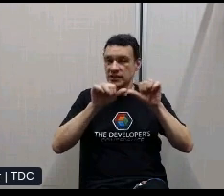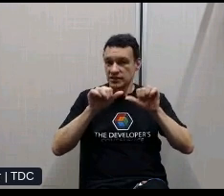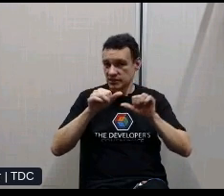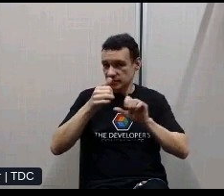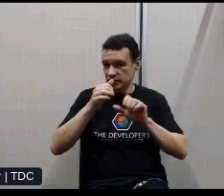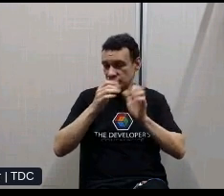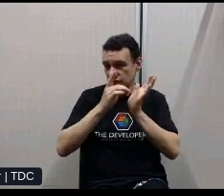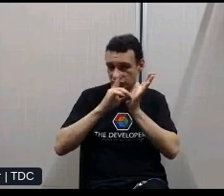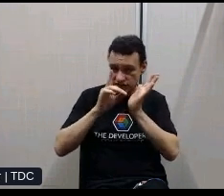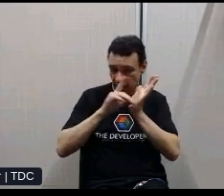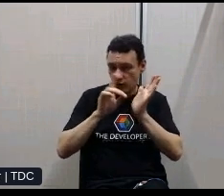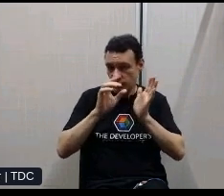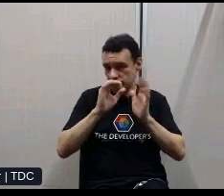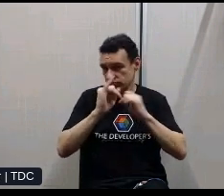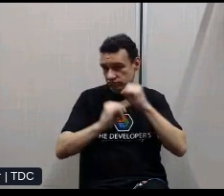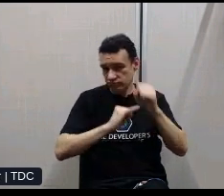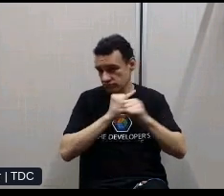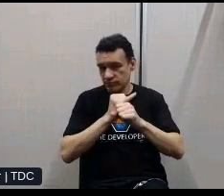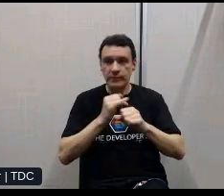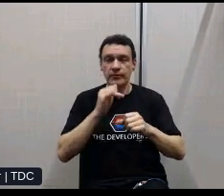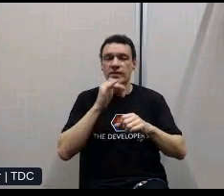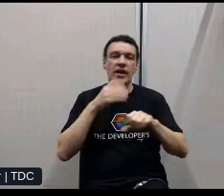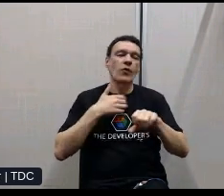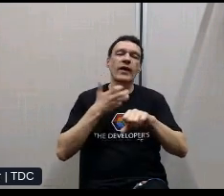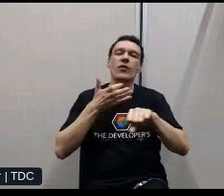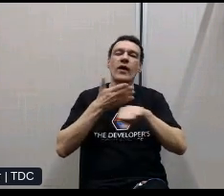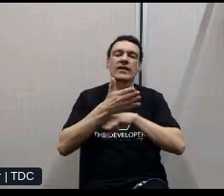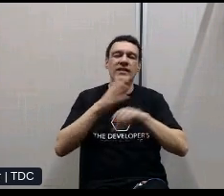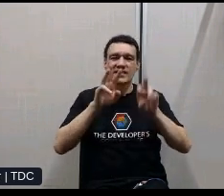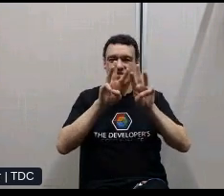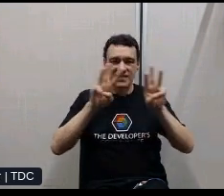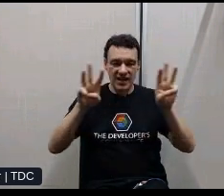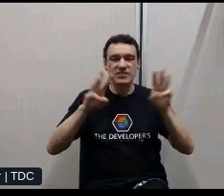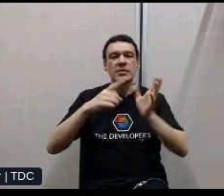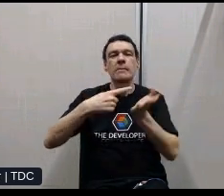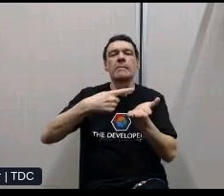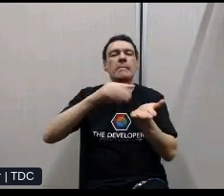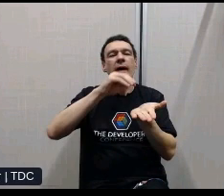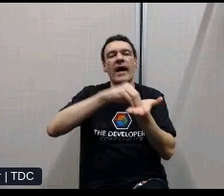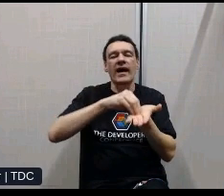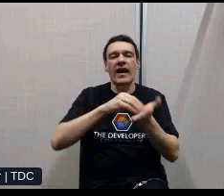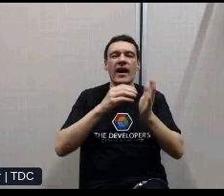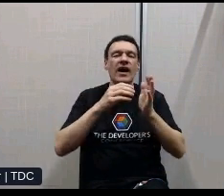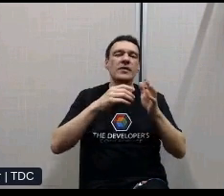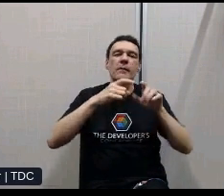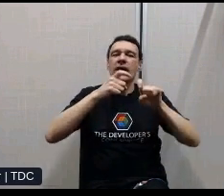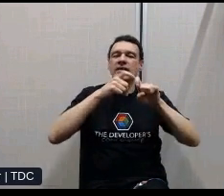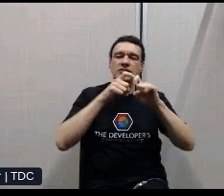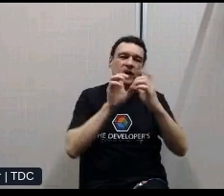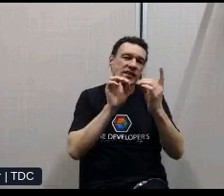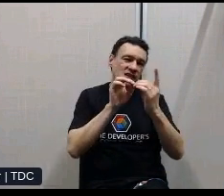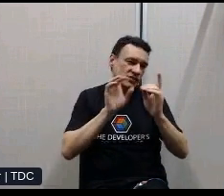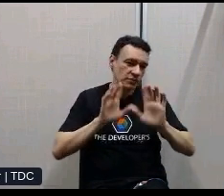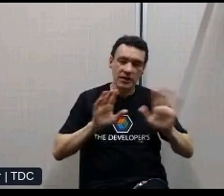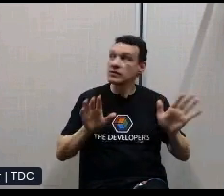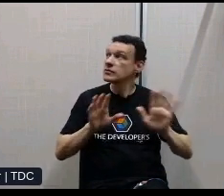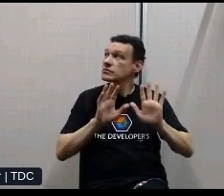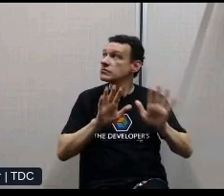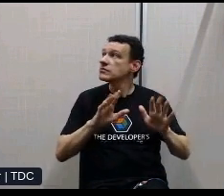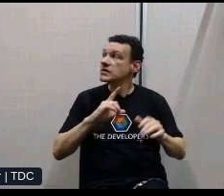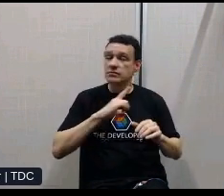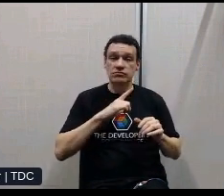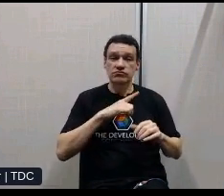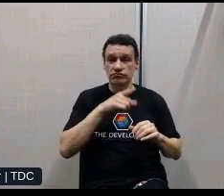num aplicativo para marcar uma consulta e ali eu tenho algo virtual humanizado que vai